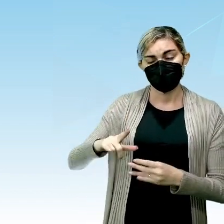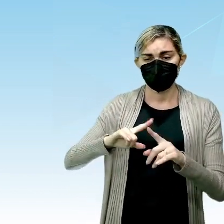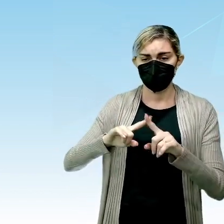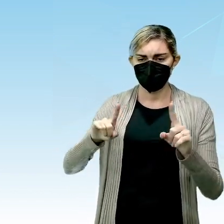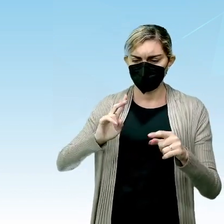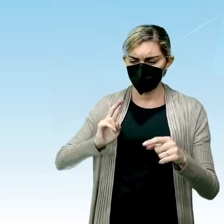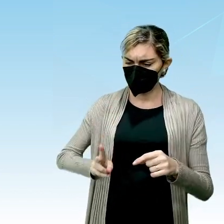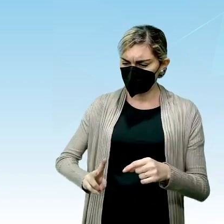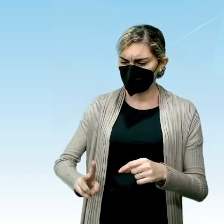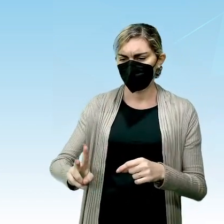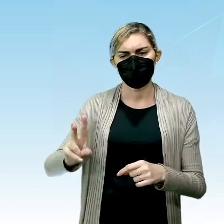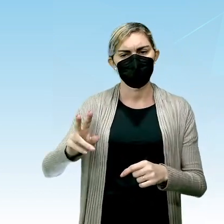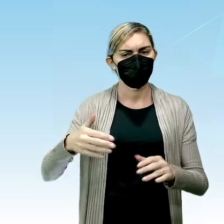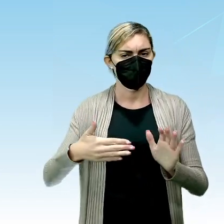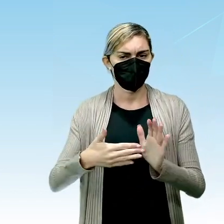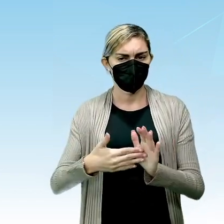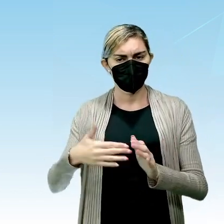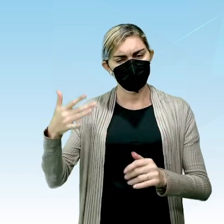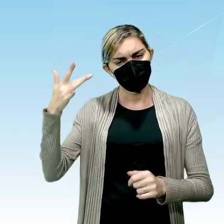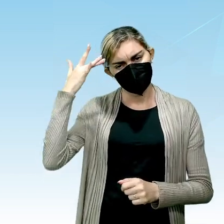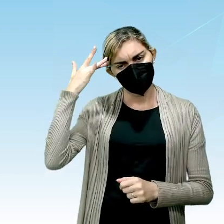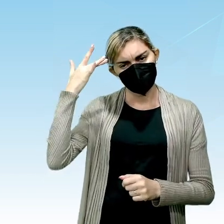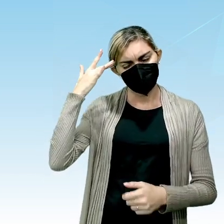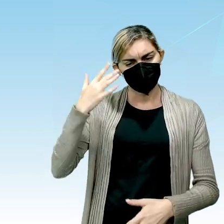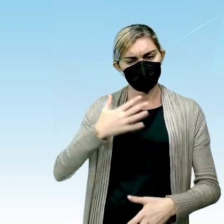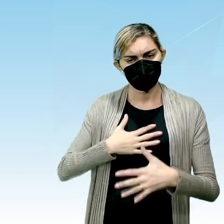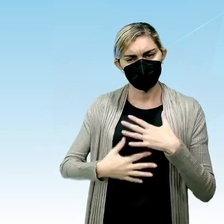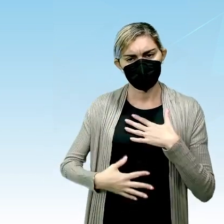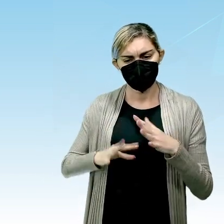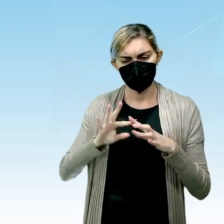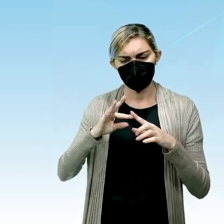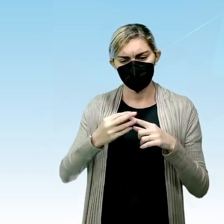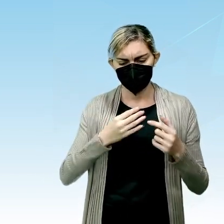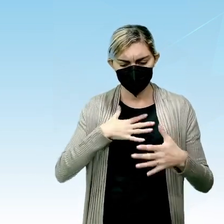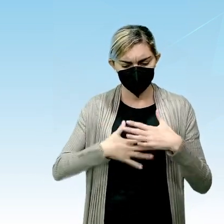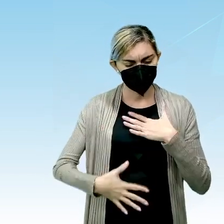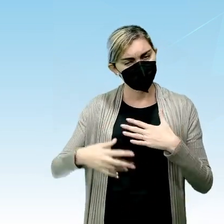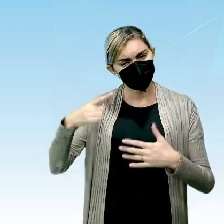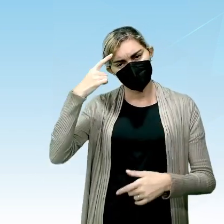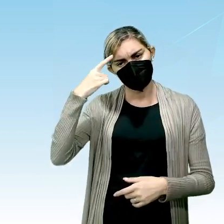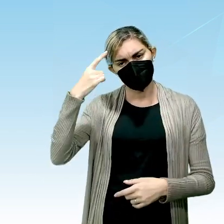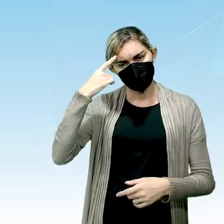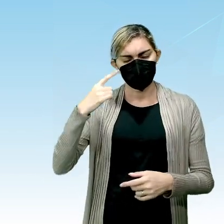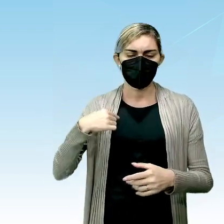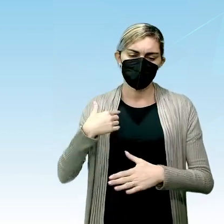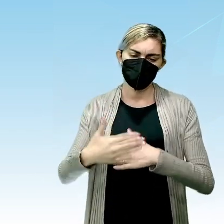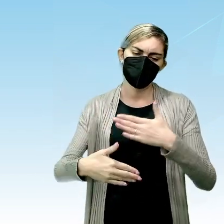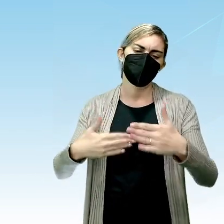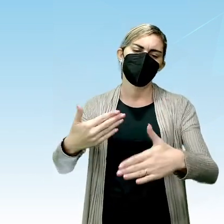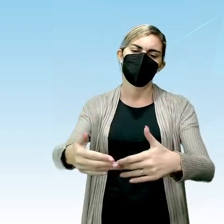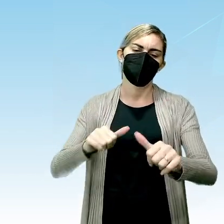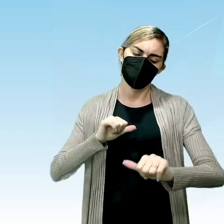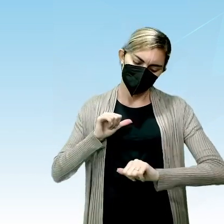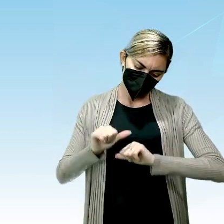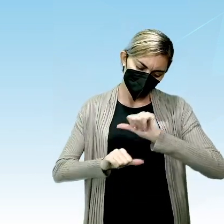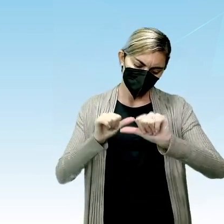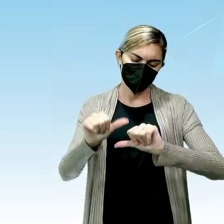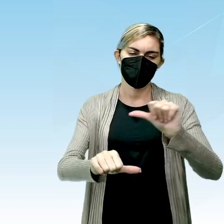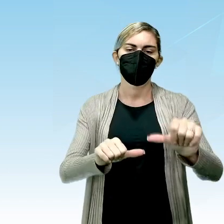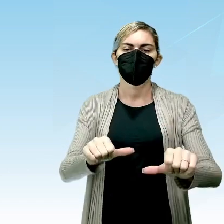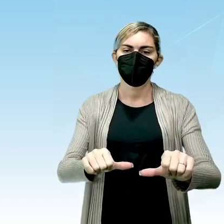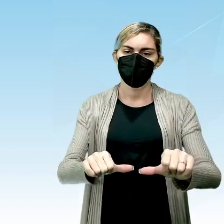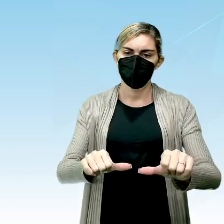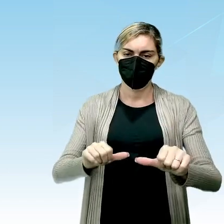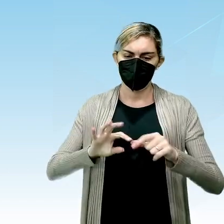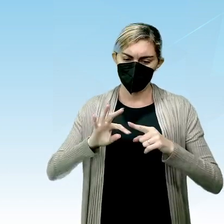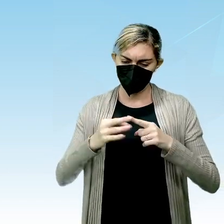continua até a maturidade física e também mental, acarretando aí mudanças tanto